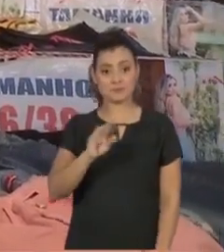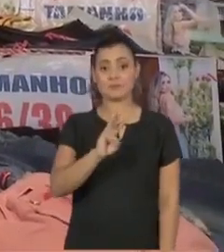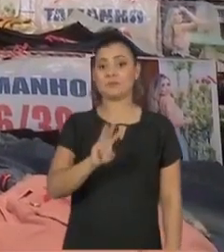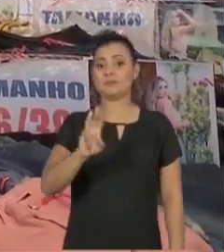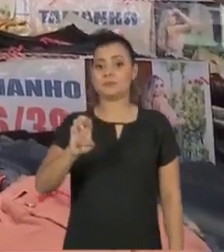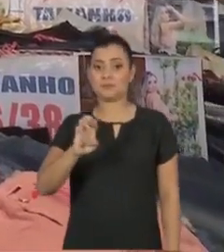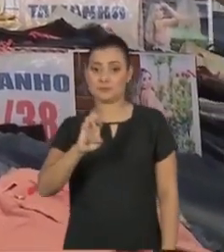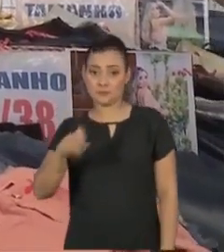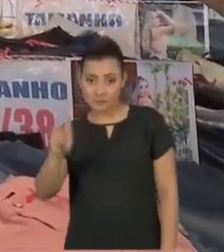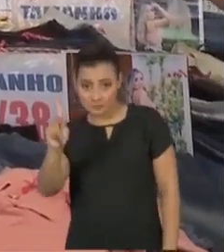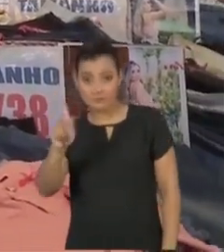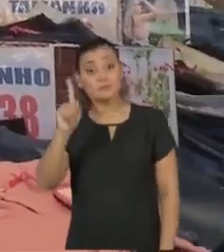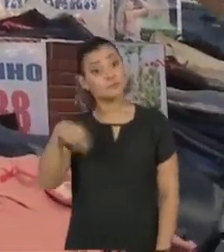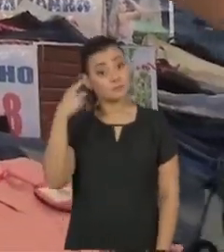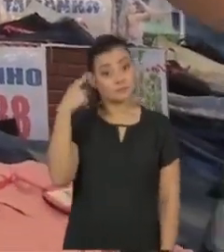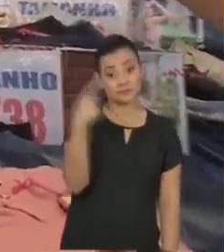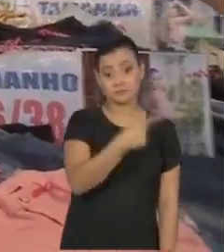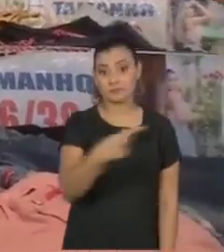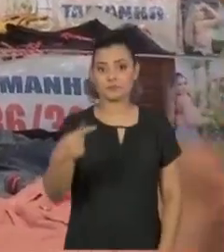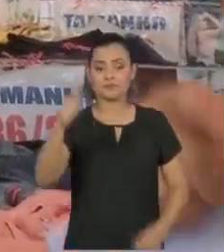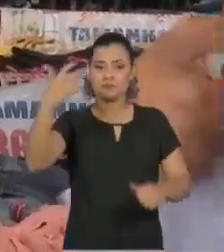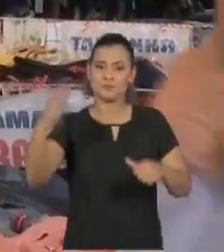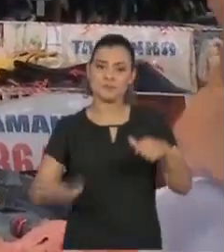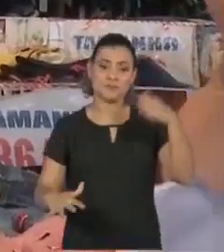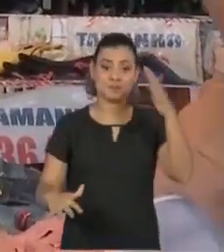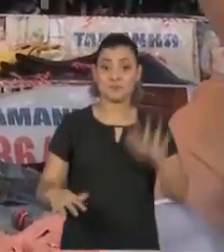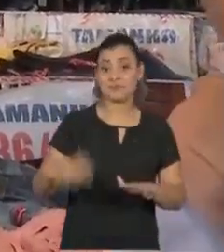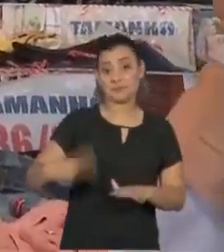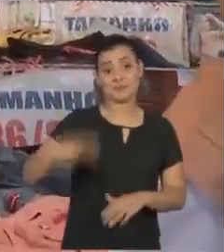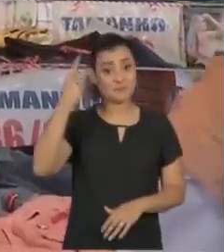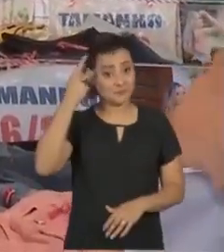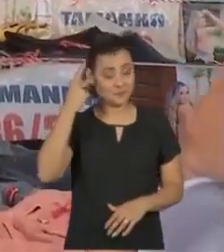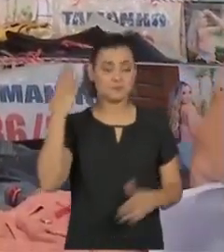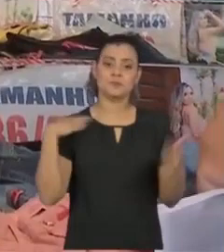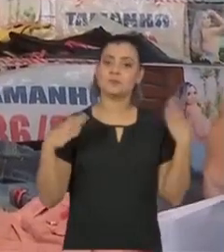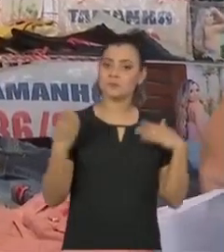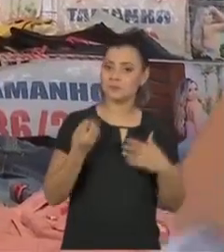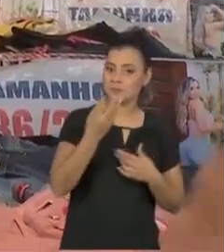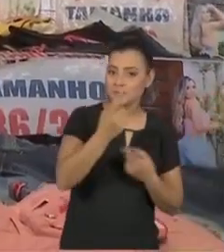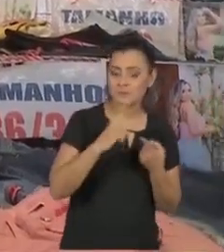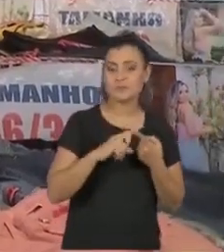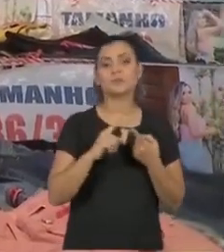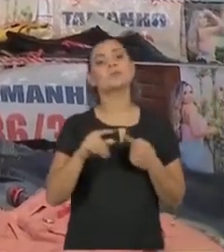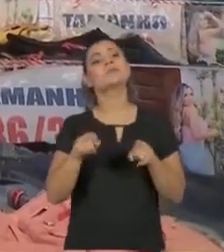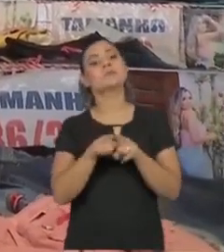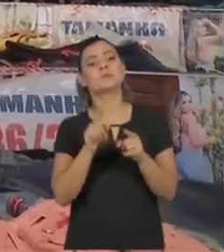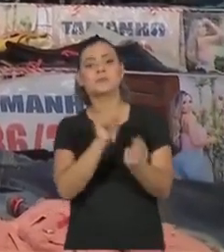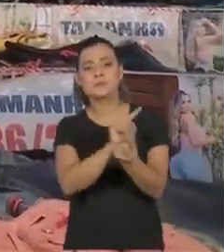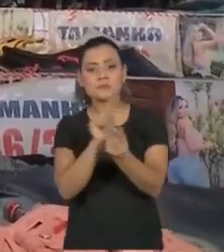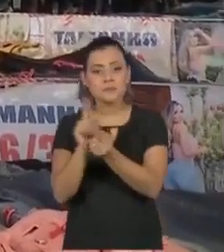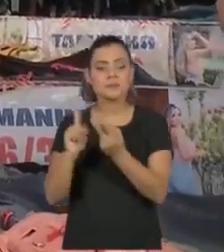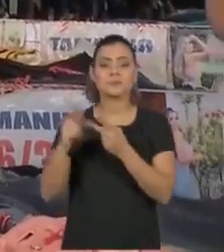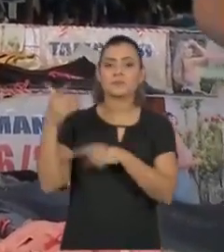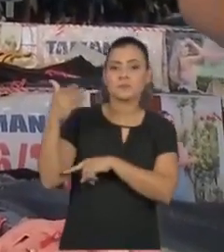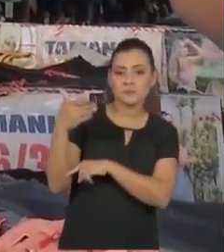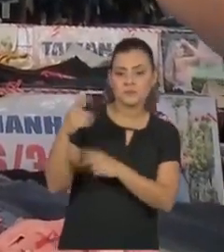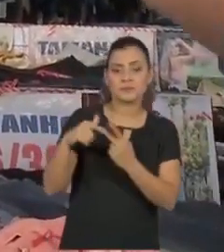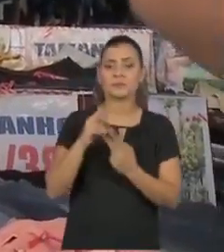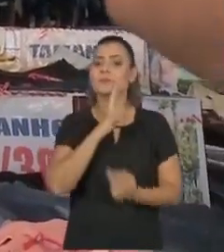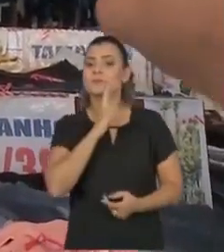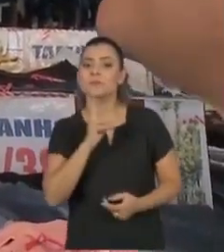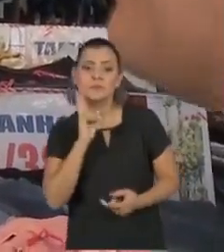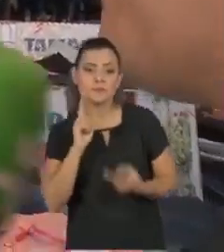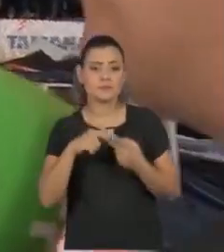uma semana de promoções na cidade de São Paulo, envolvendo turismo, área toda de serviço, hotéis,